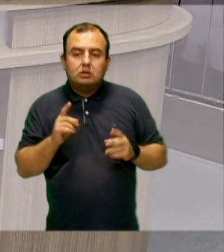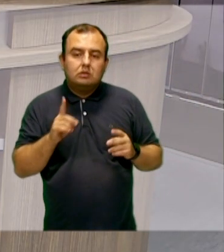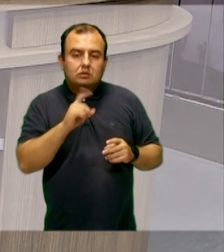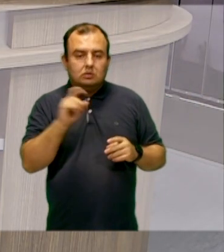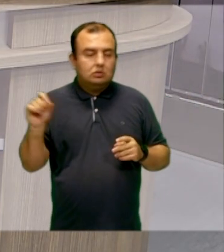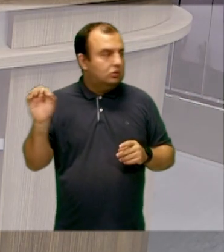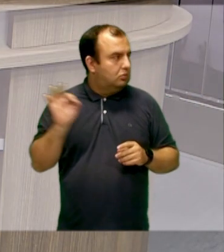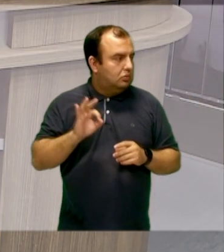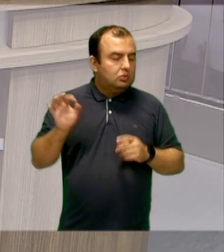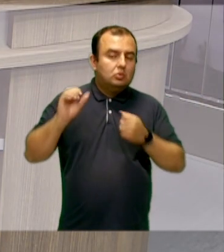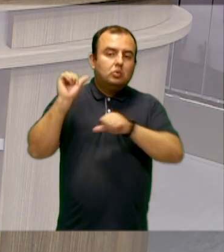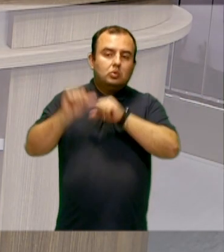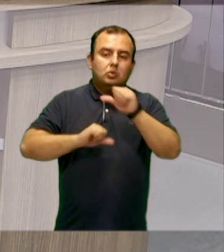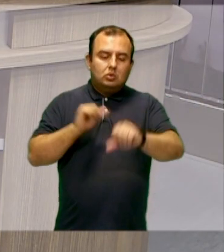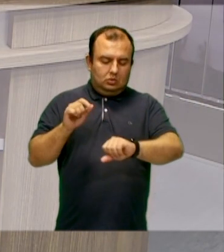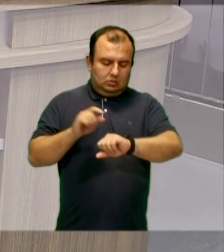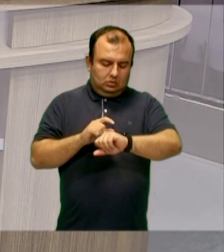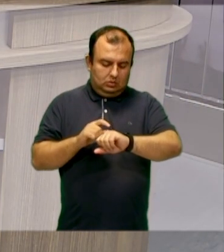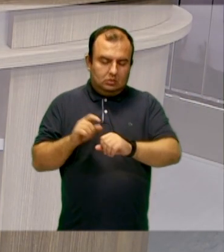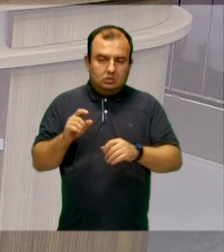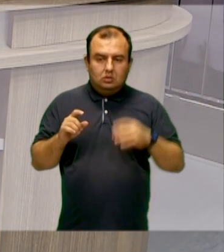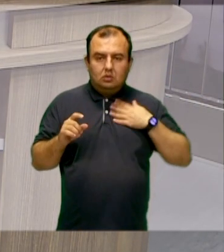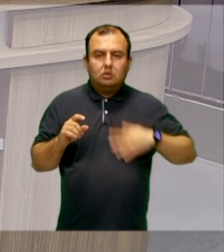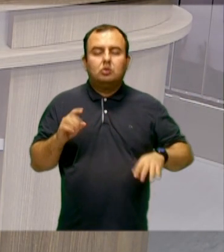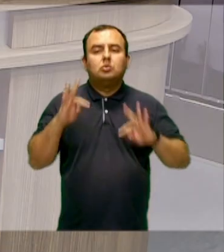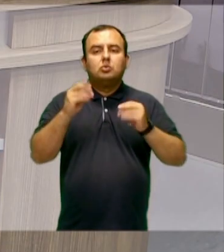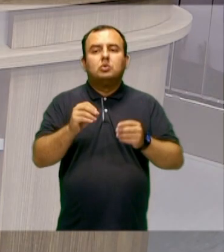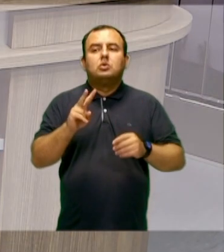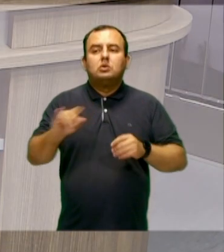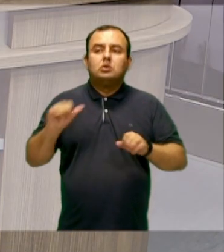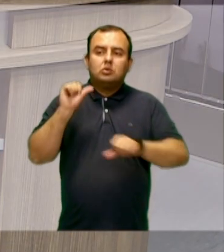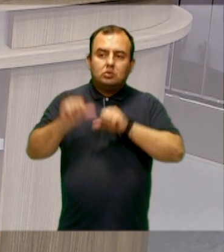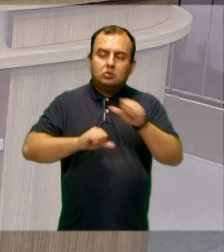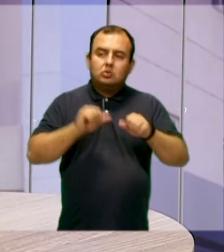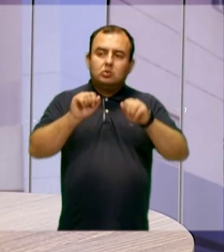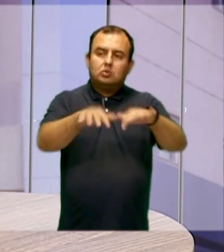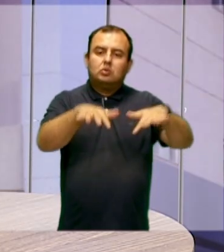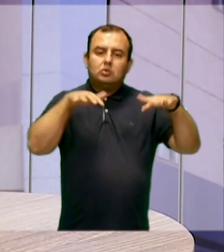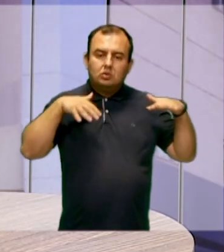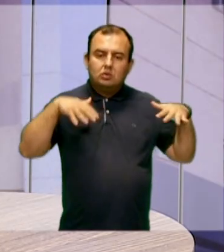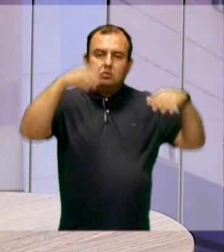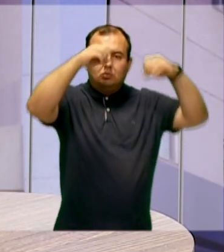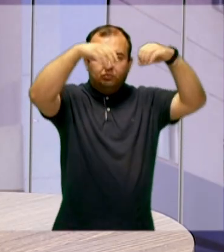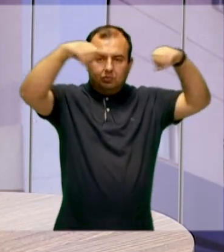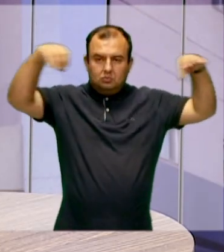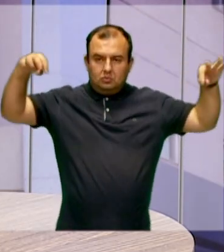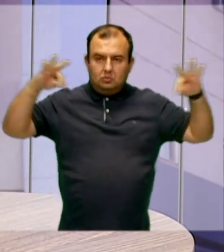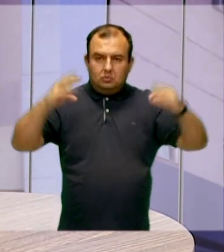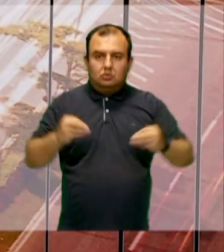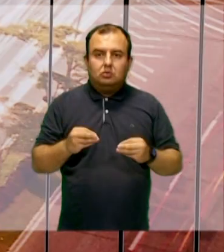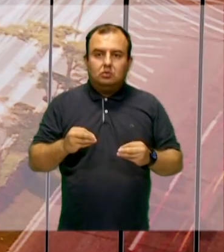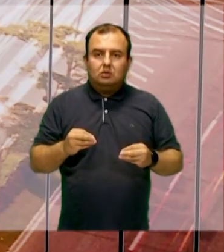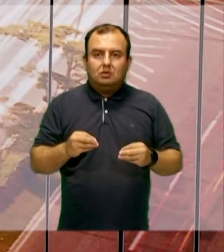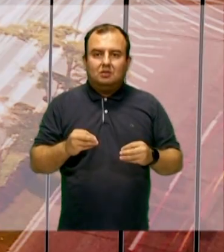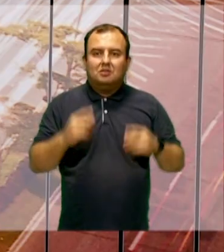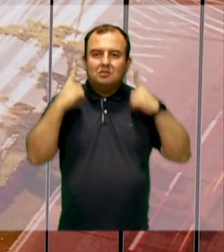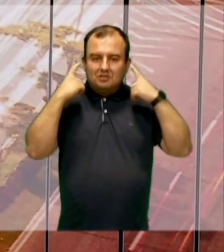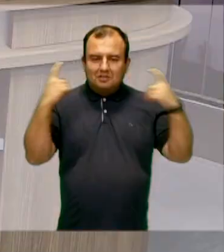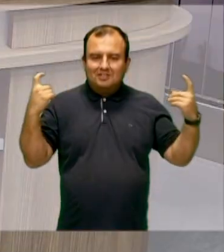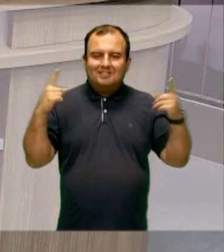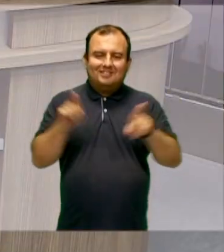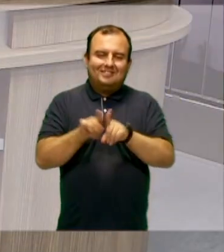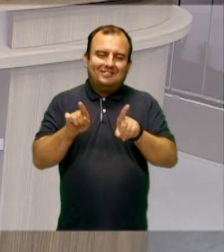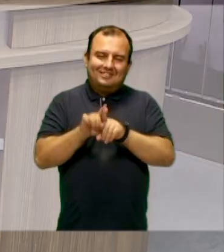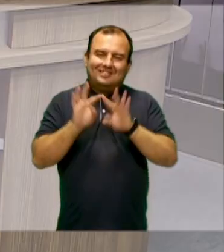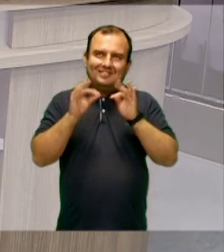100% reformado. Todas as poltronas vão ser trocadas, palco, iluminação, acústica.